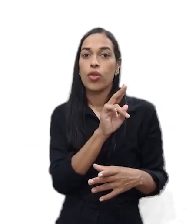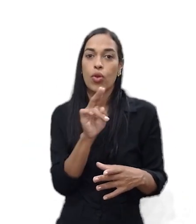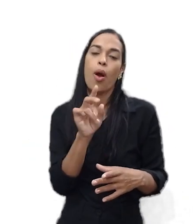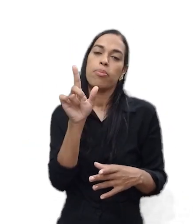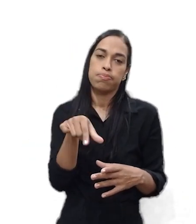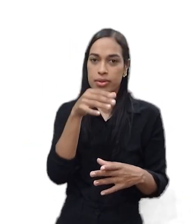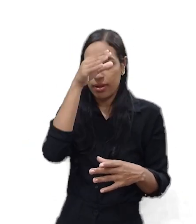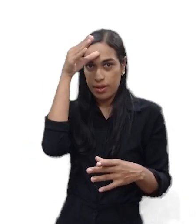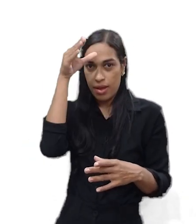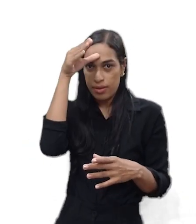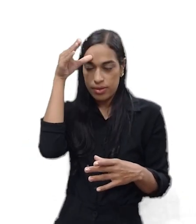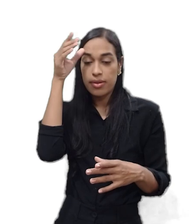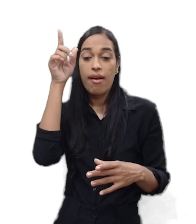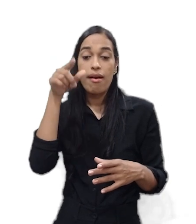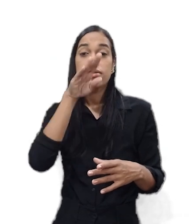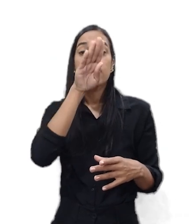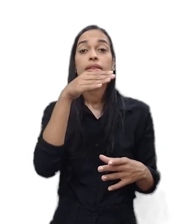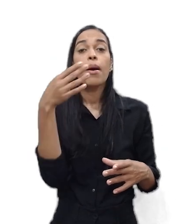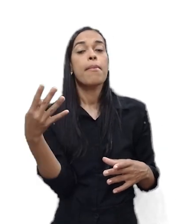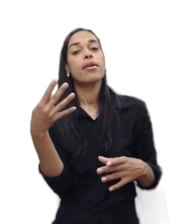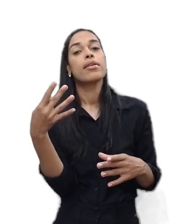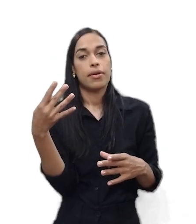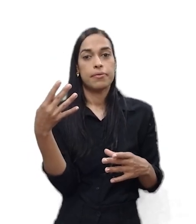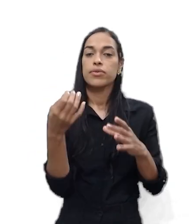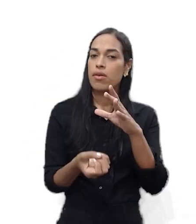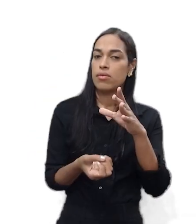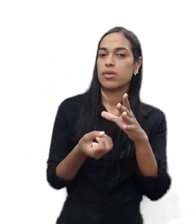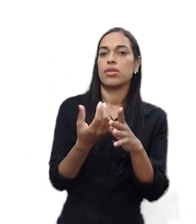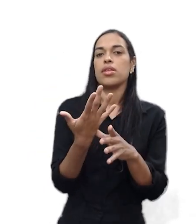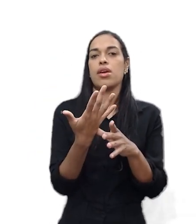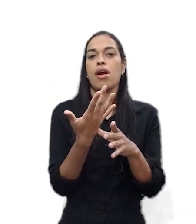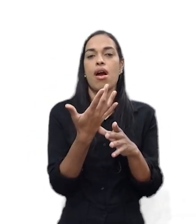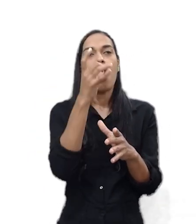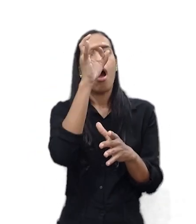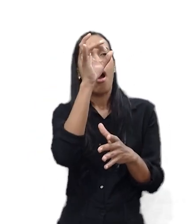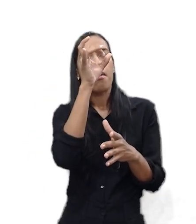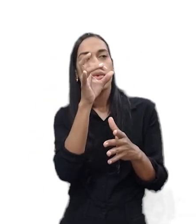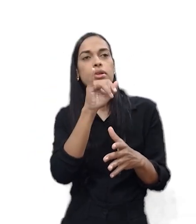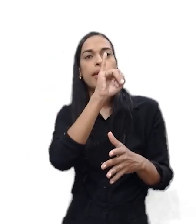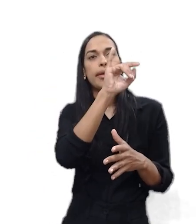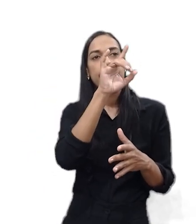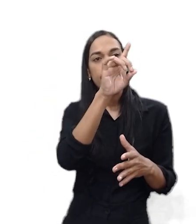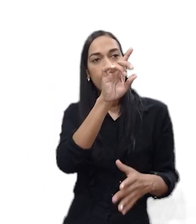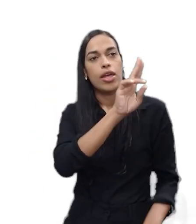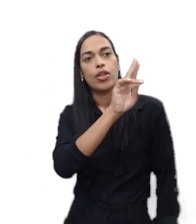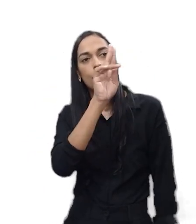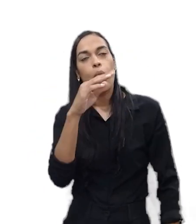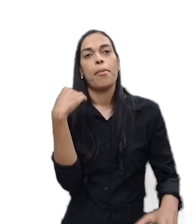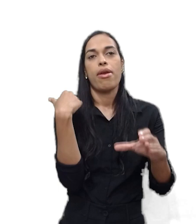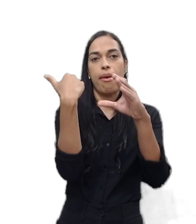chamada cliente. Nessa tabela cliente, você vai criar as colunas, né? ID,